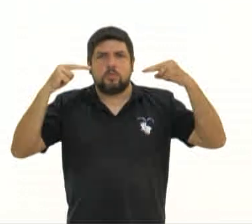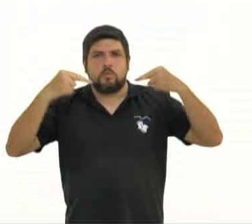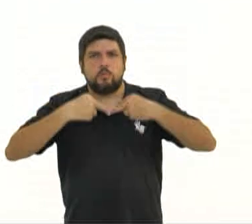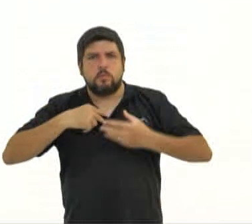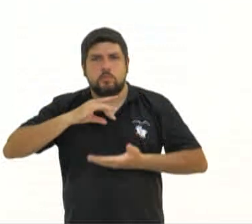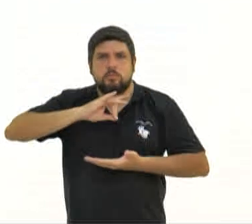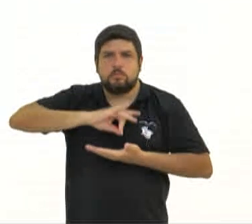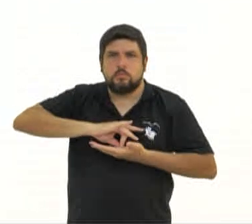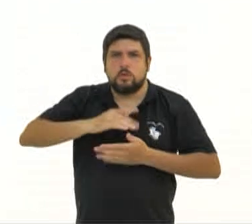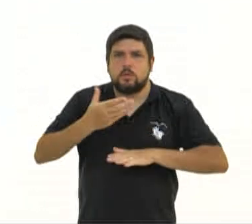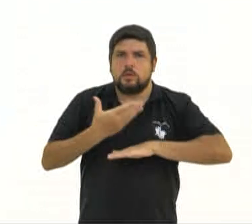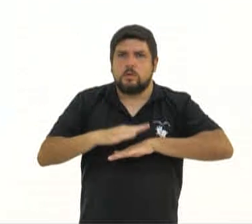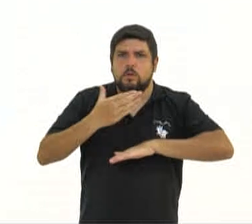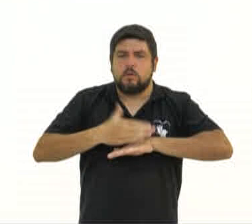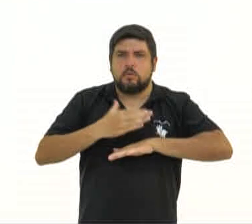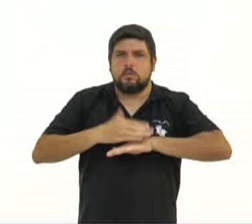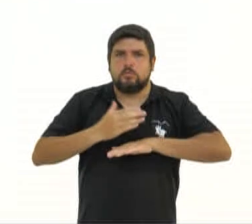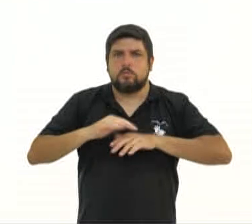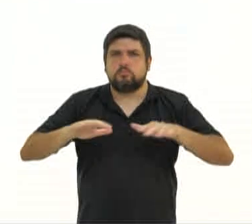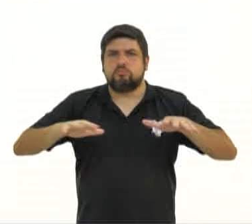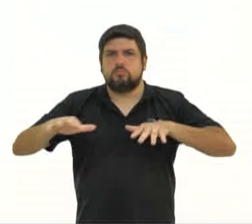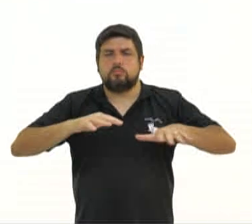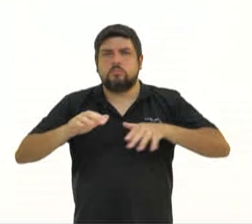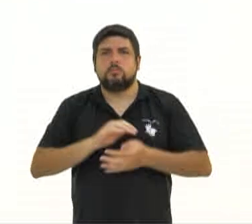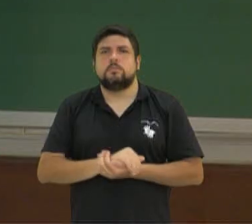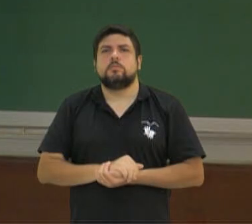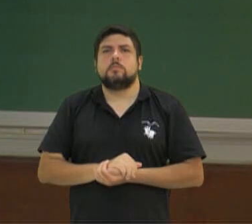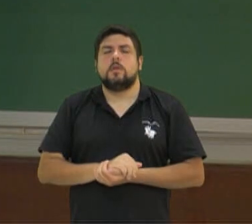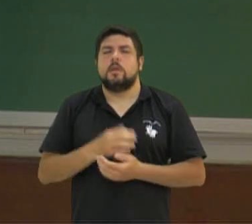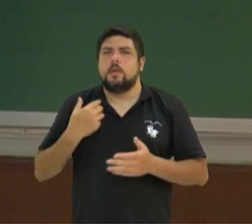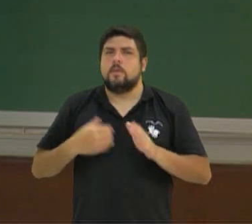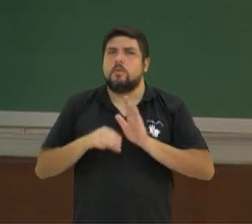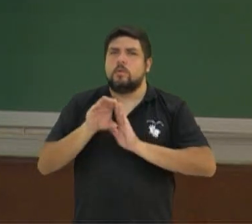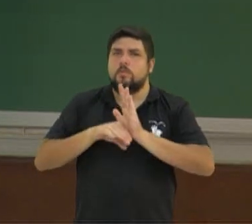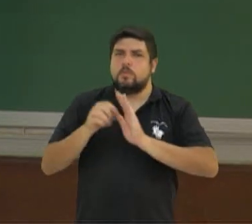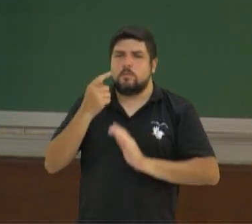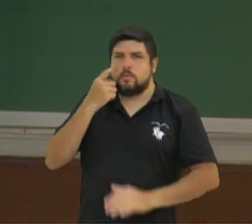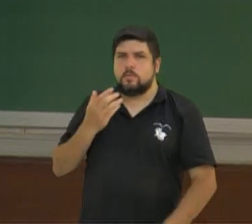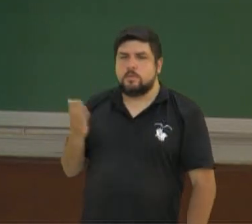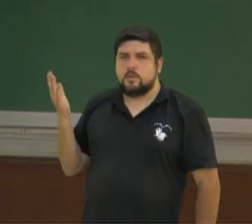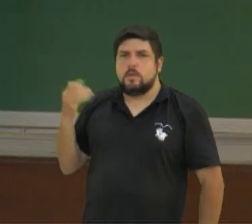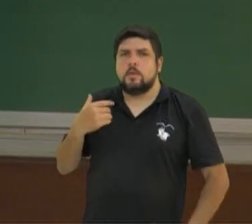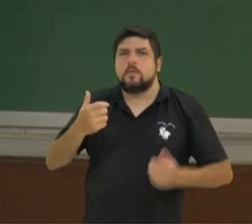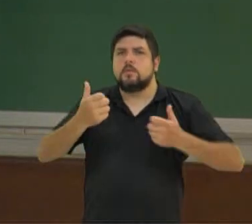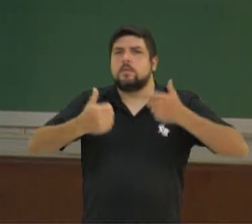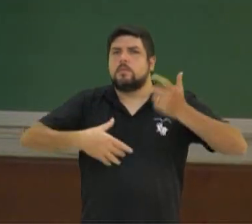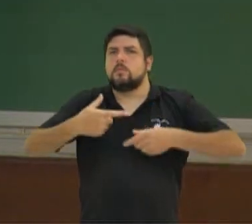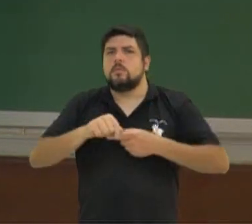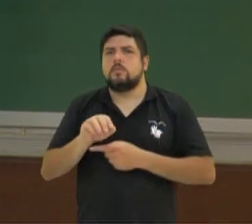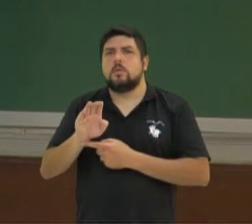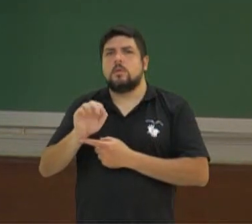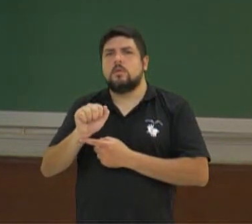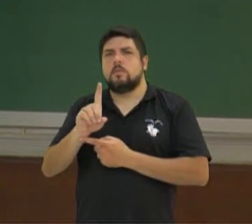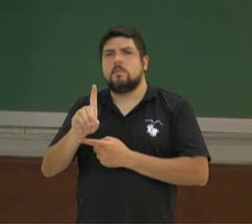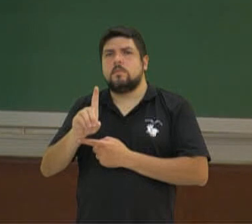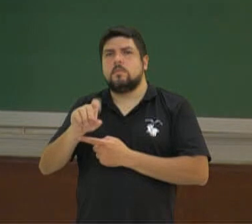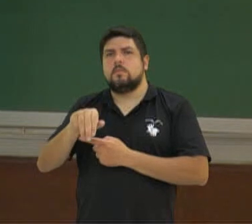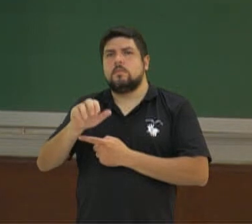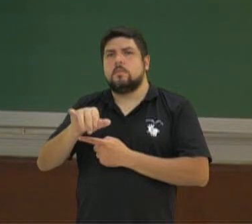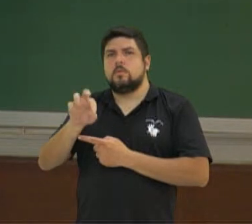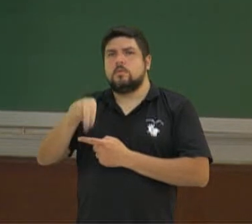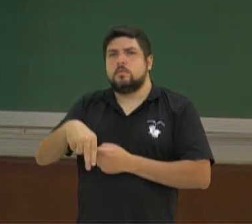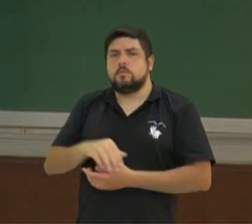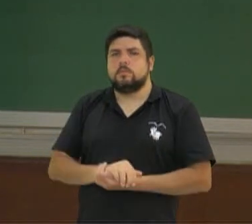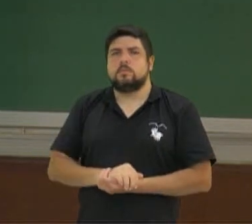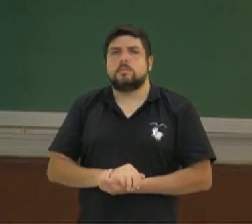a realização de seus movimentos. Então essa aqui é uma definição de Gonçalves, né, que fala, define o badminton. Então, a modalidade de